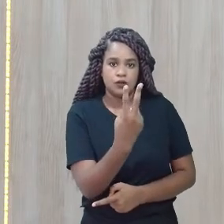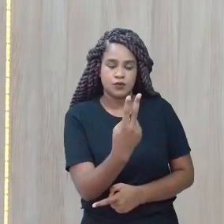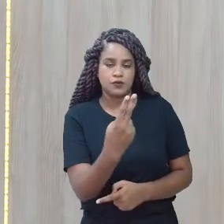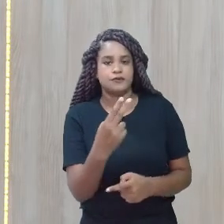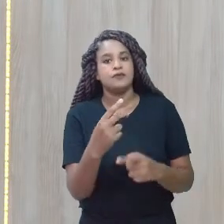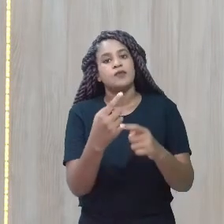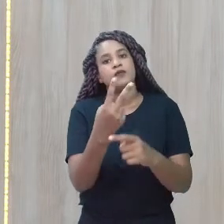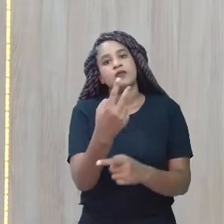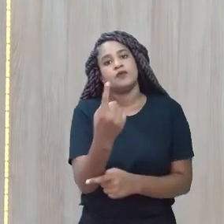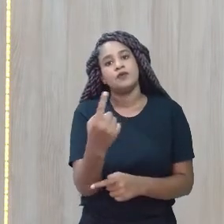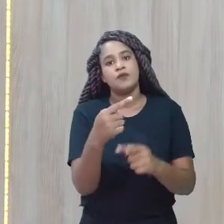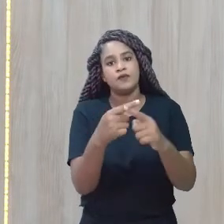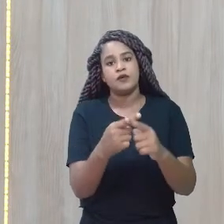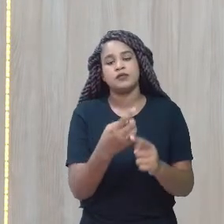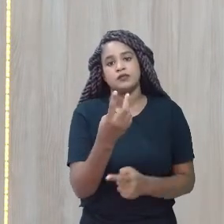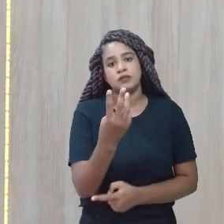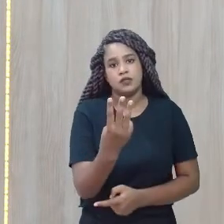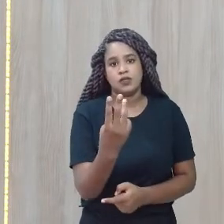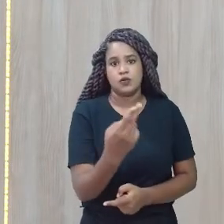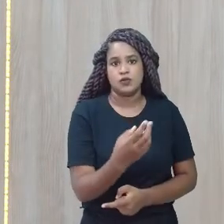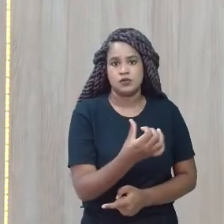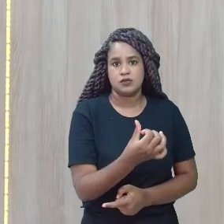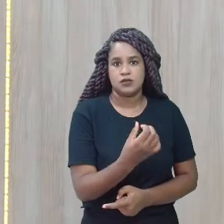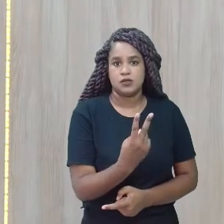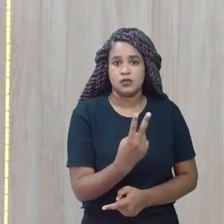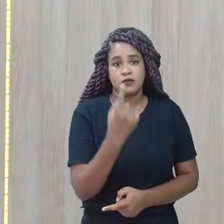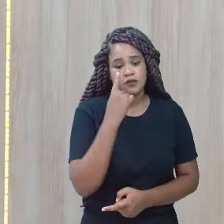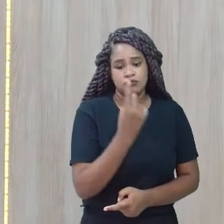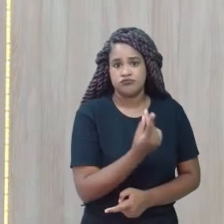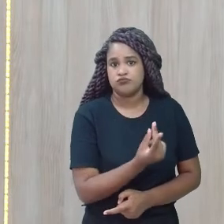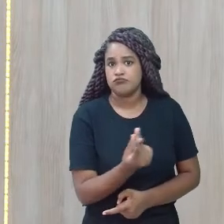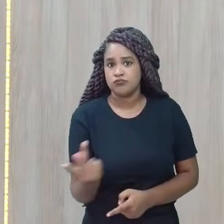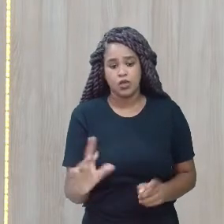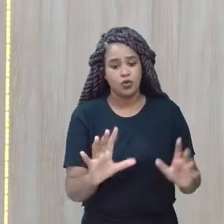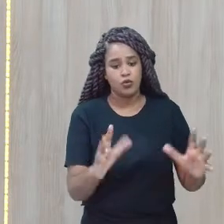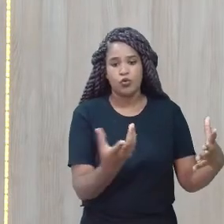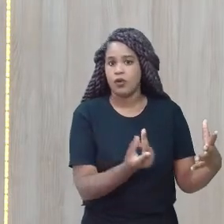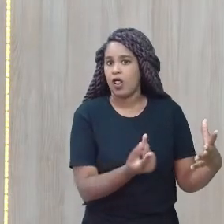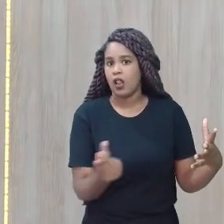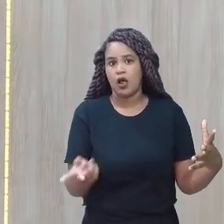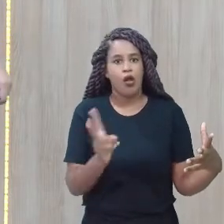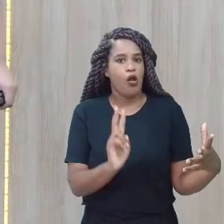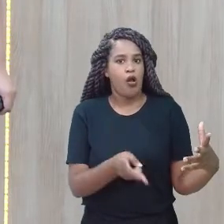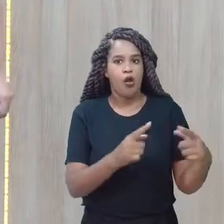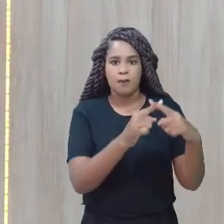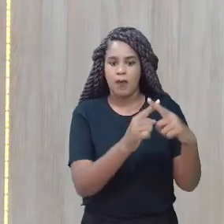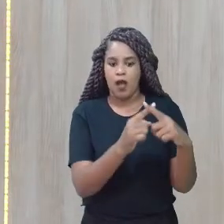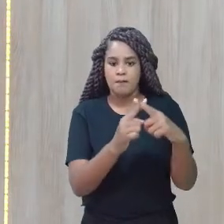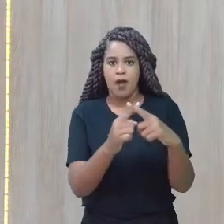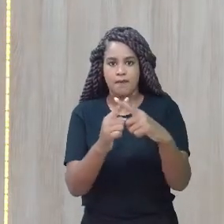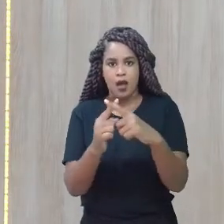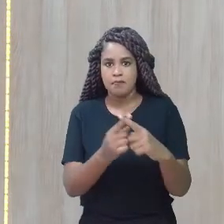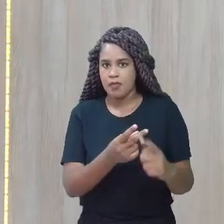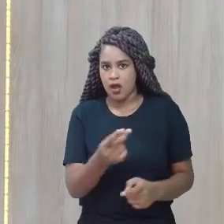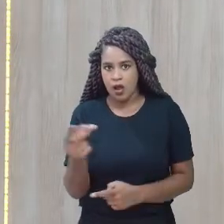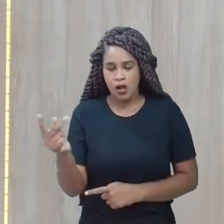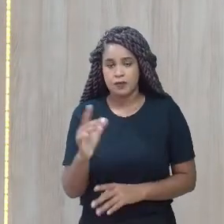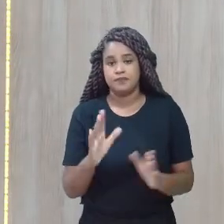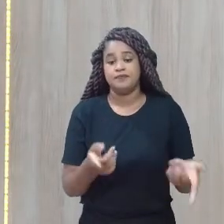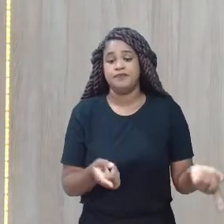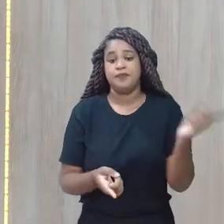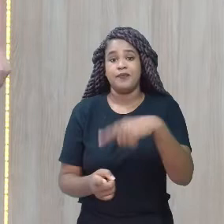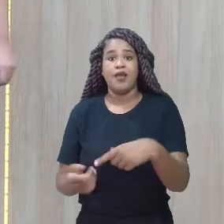dar 63, e a gente viu que esse conjunto é um conjunto que não acaba, né? Um conjunto infinito, tá certo? No caso